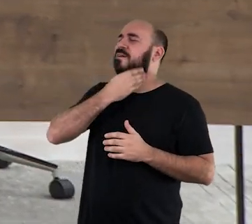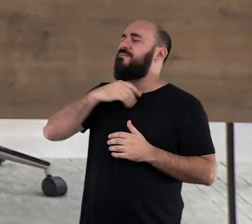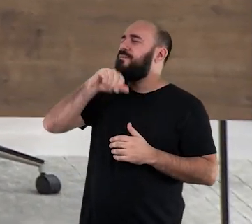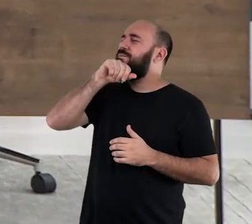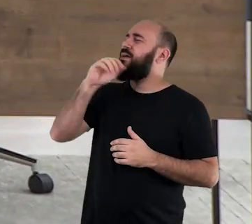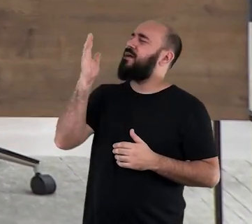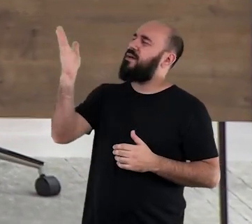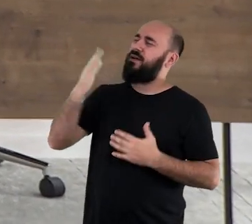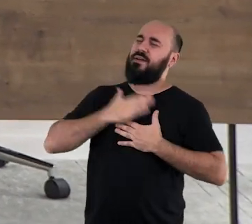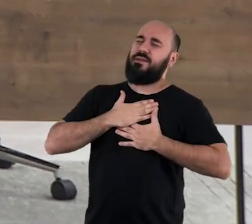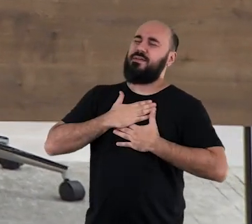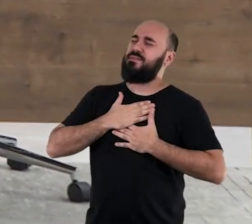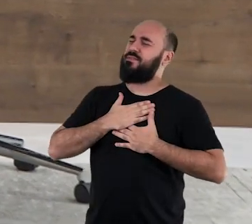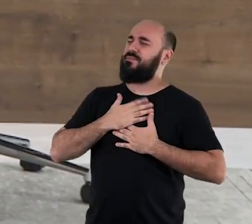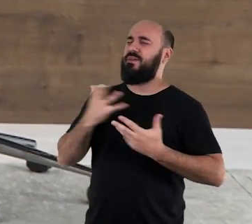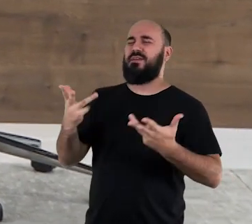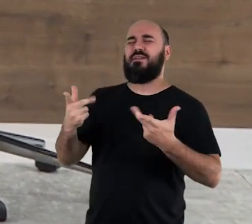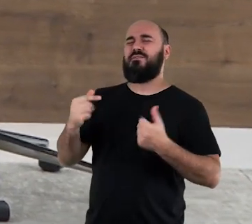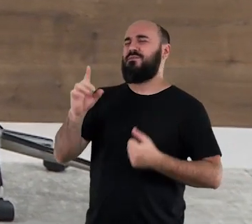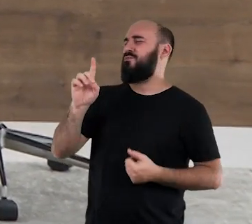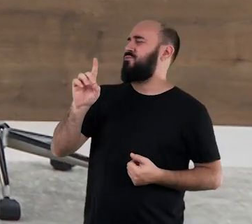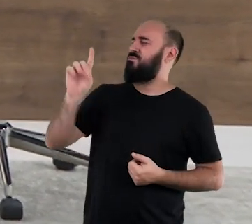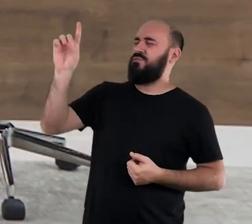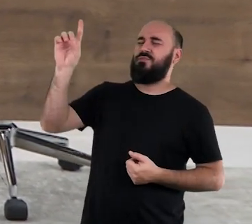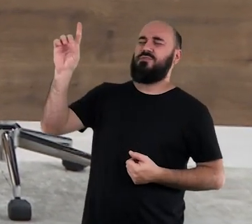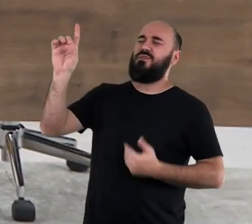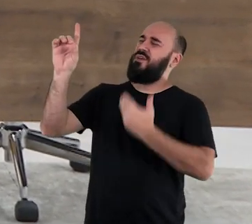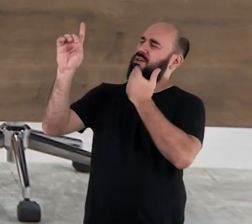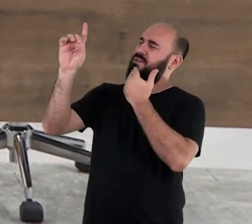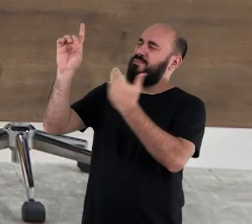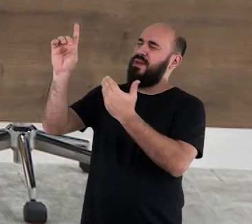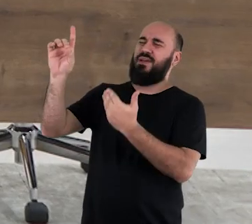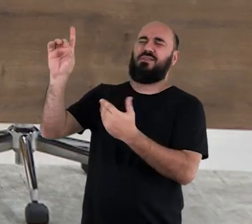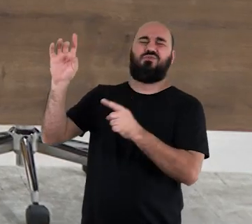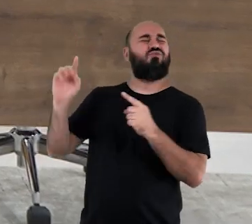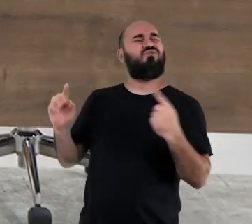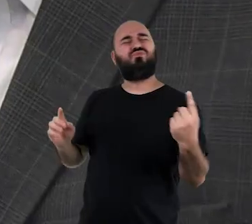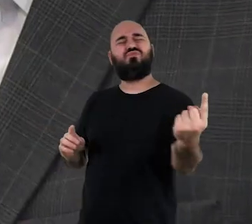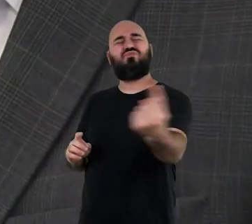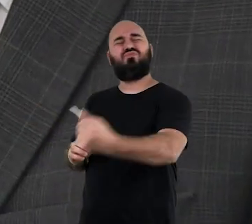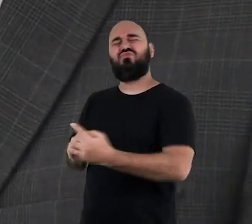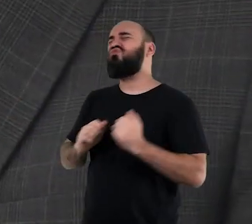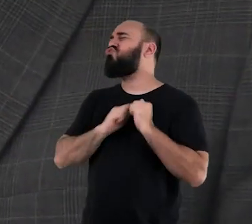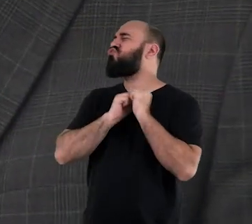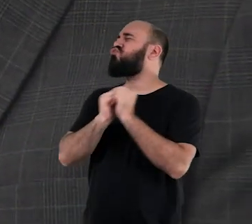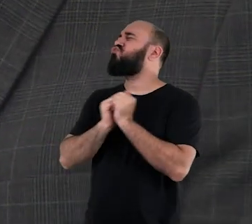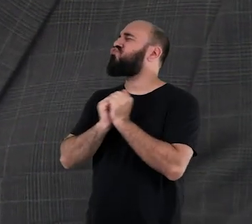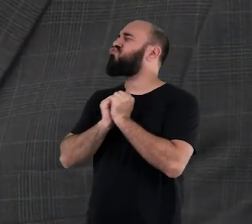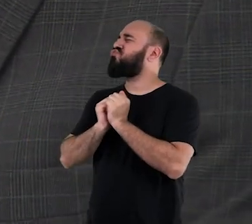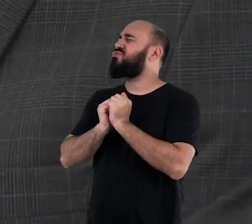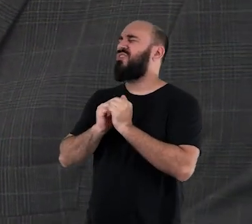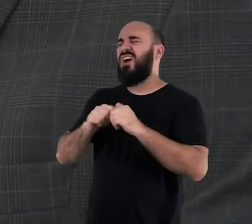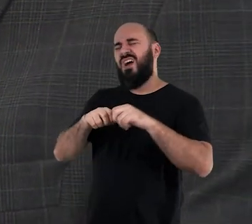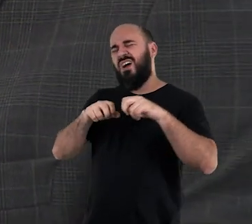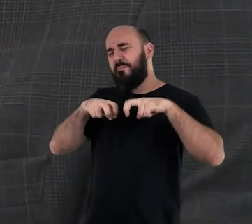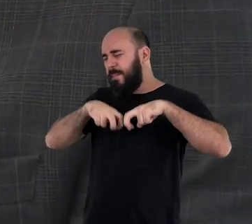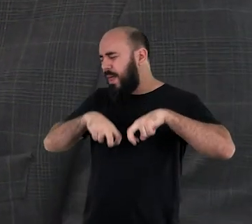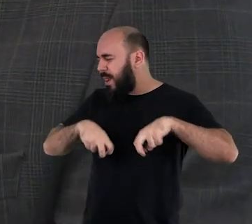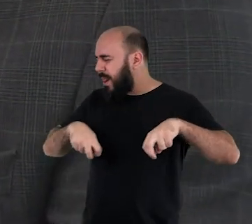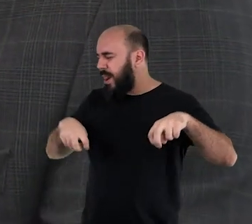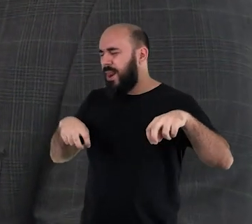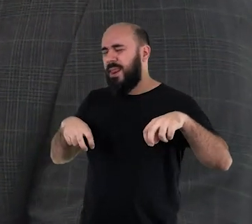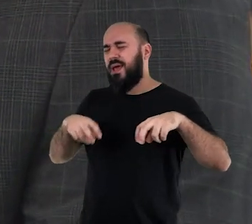Deus, nesta hora, Senhor, eu te peço por todos que estão orando comigo, para que tu nos ajudes,